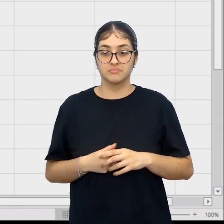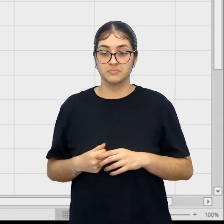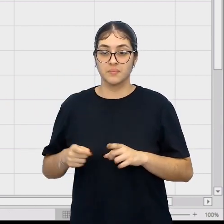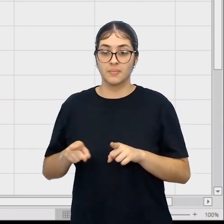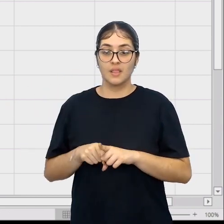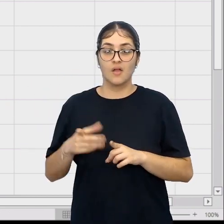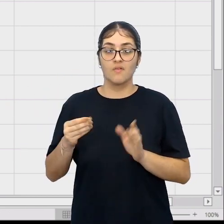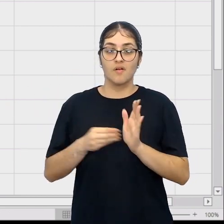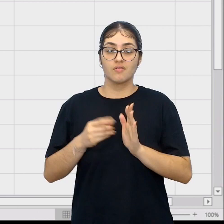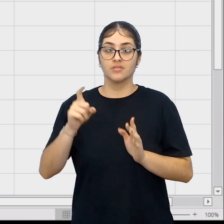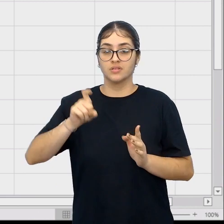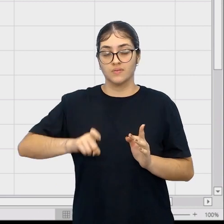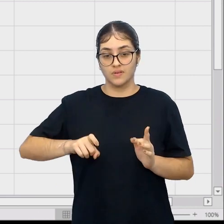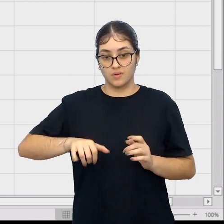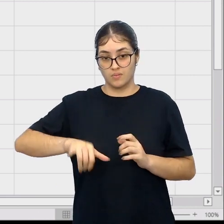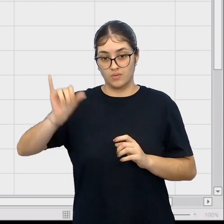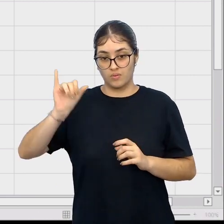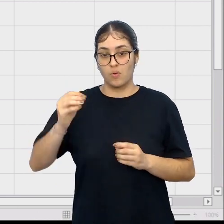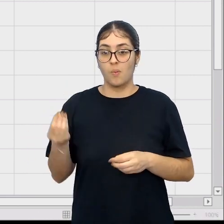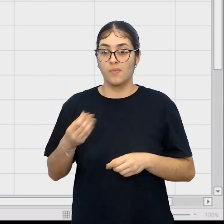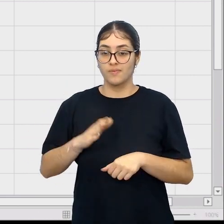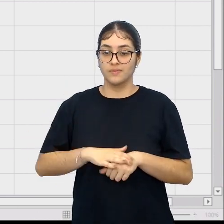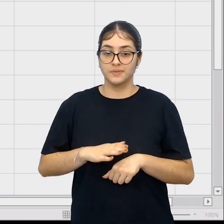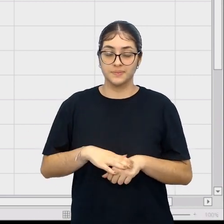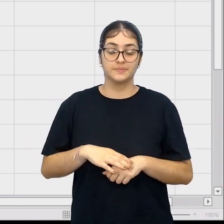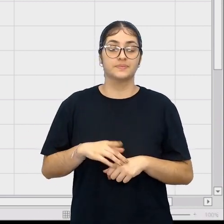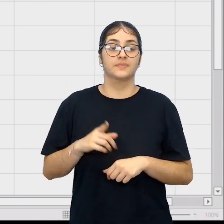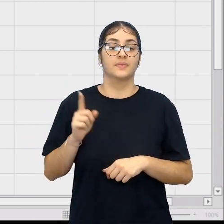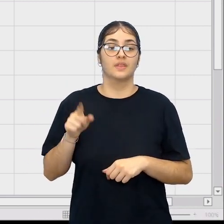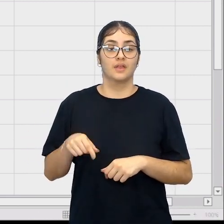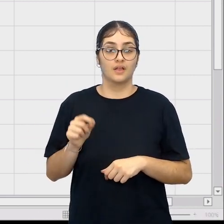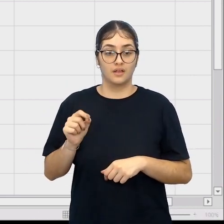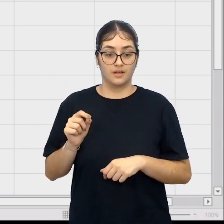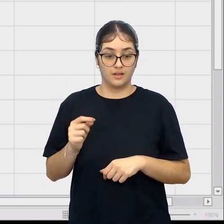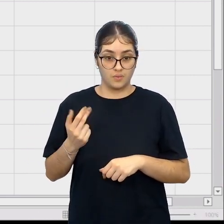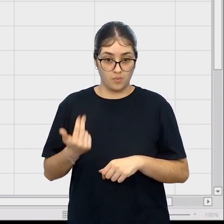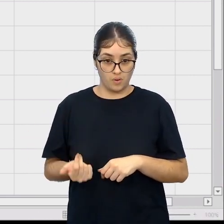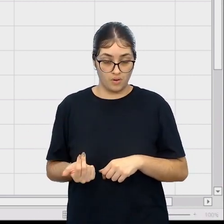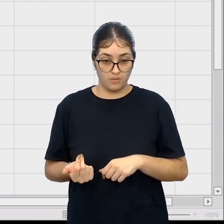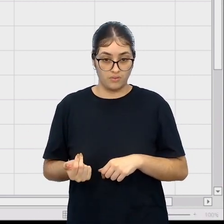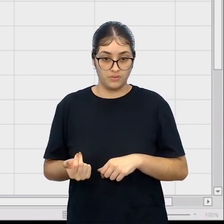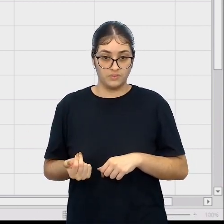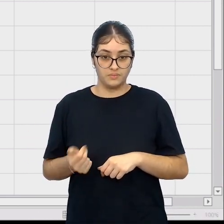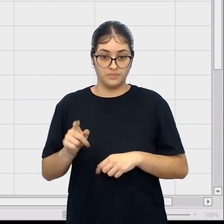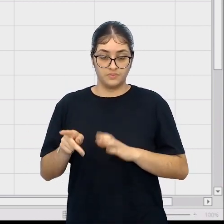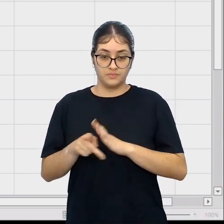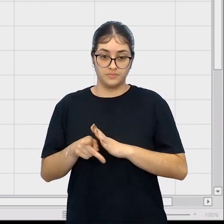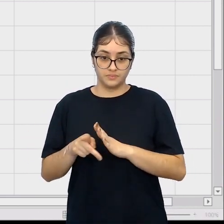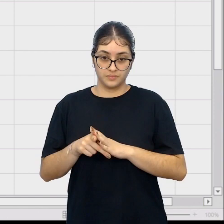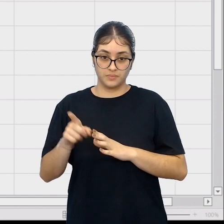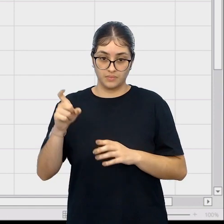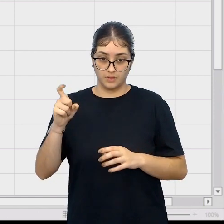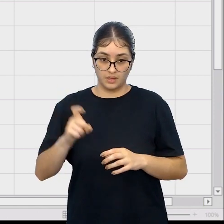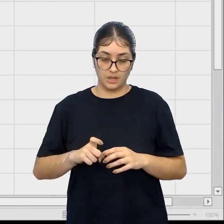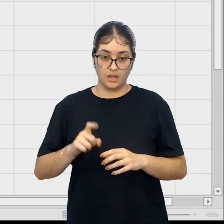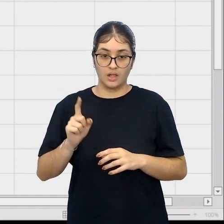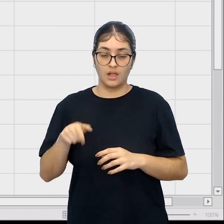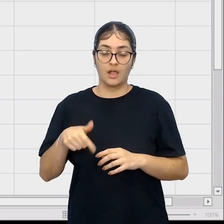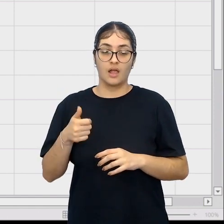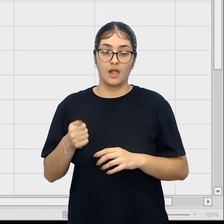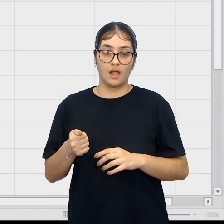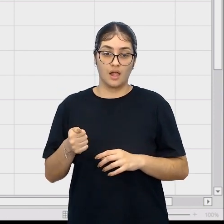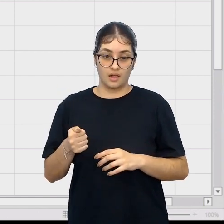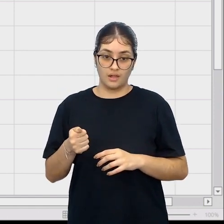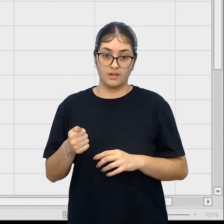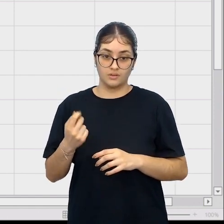o X vezes Y. Como que eu vou fazer? Mesma coisa. O Sinal de igual, ok. Vai lá na célula Agora, X. do X, que é o do A. A1, né? A2,